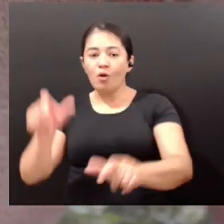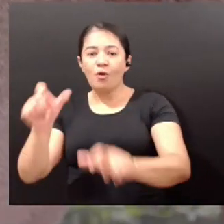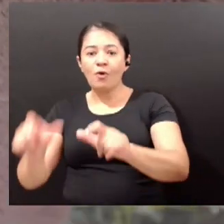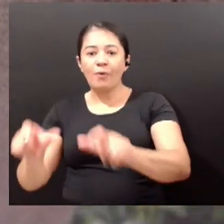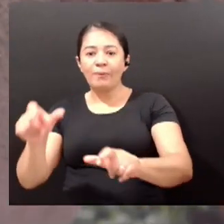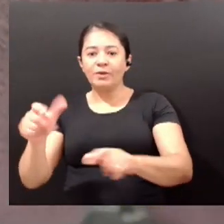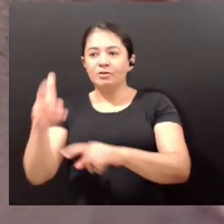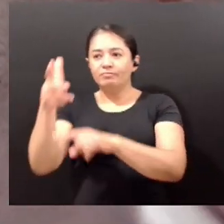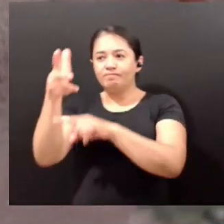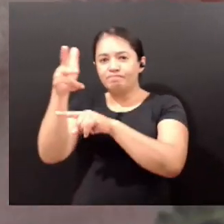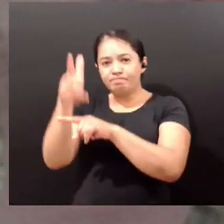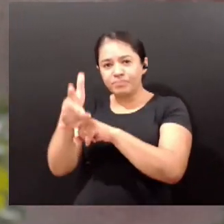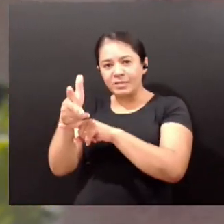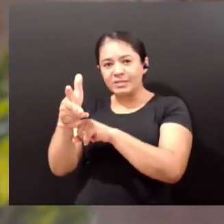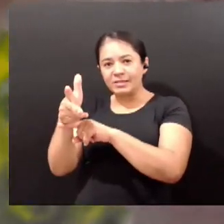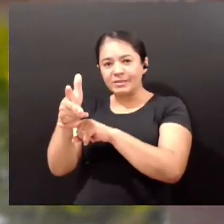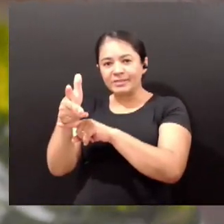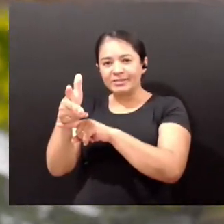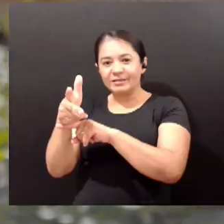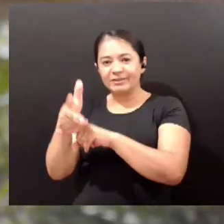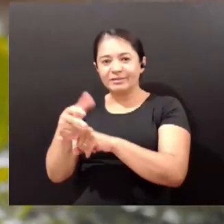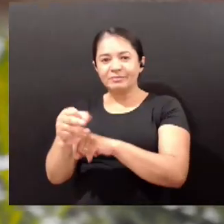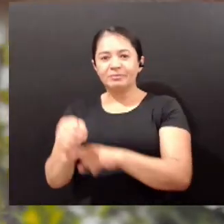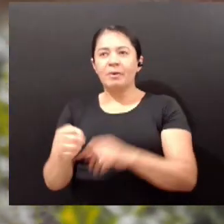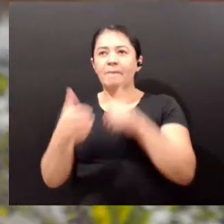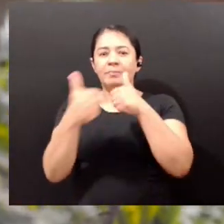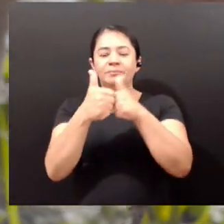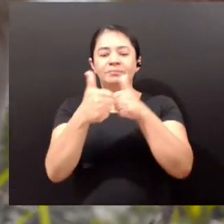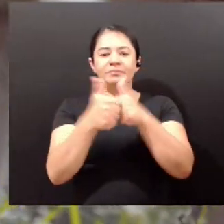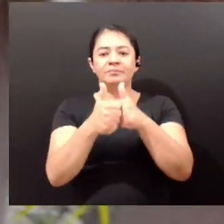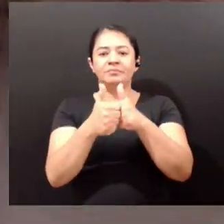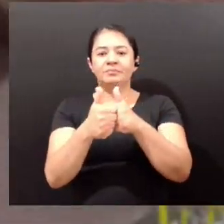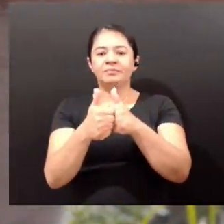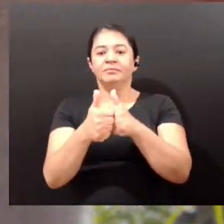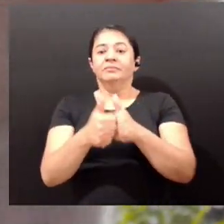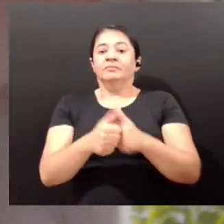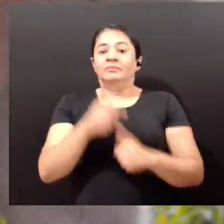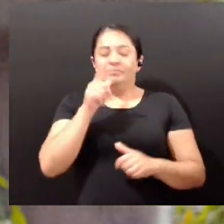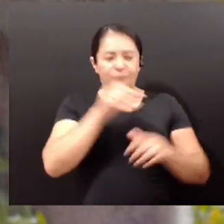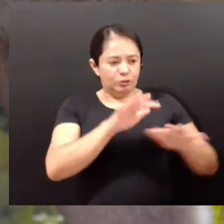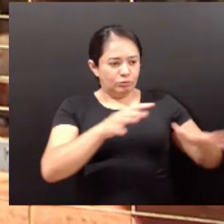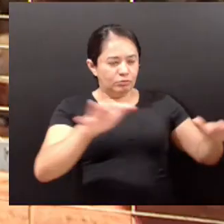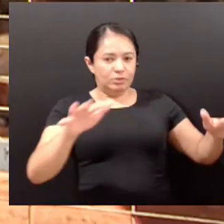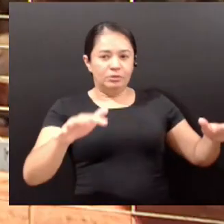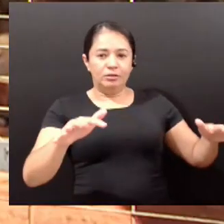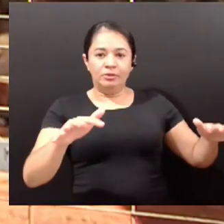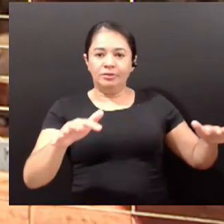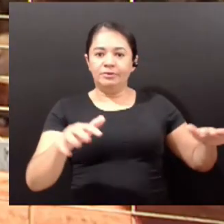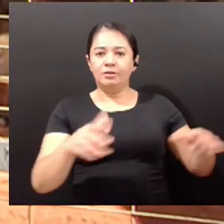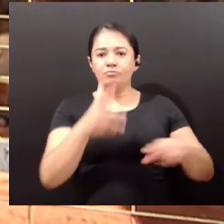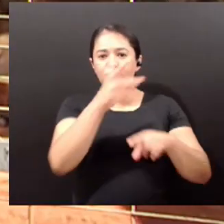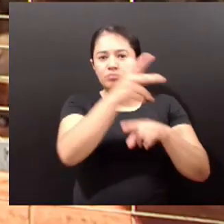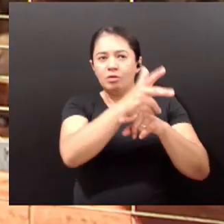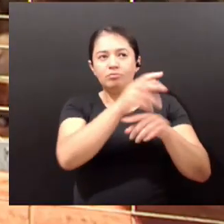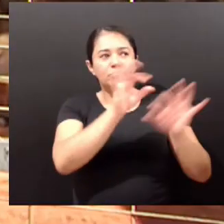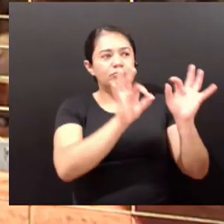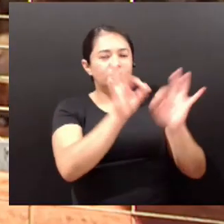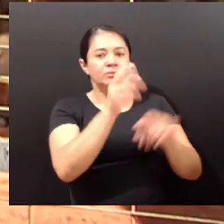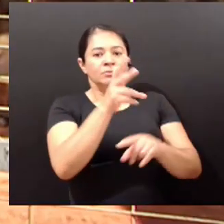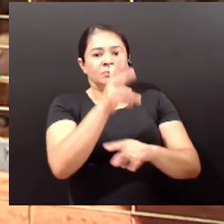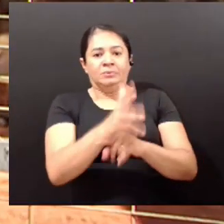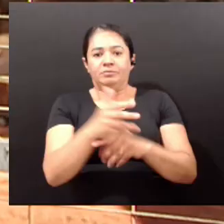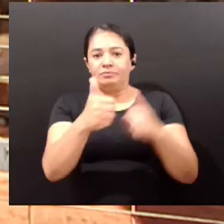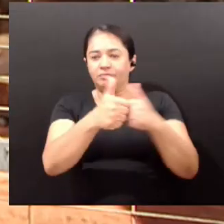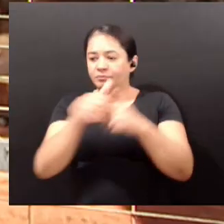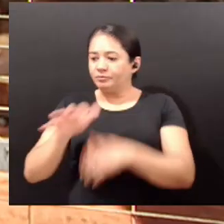aqui perto da represa, dos rios aqui, que faz parte aqui da região nossa